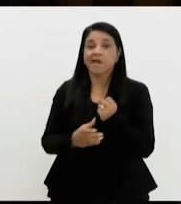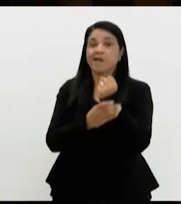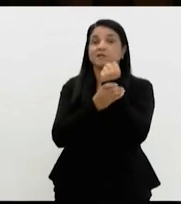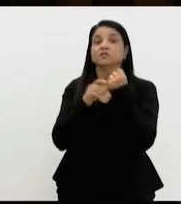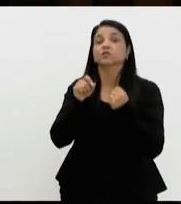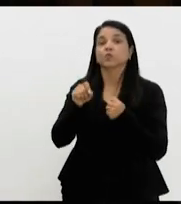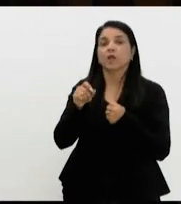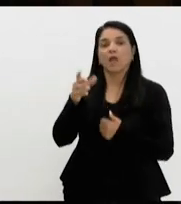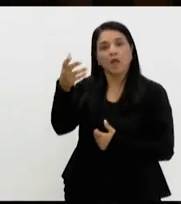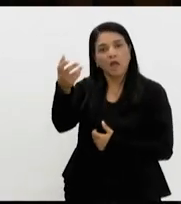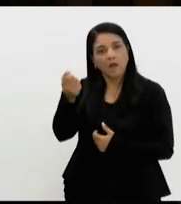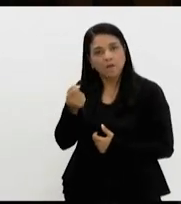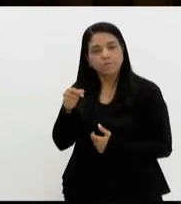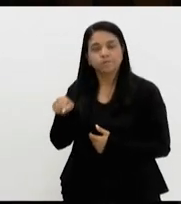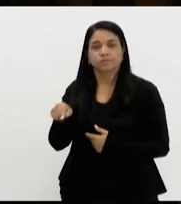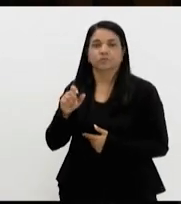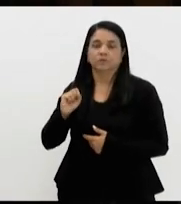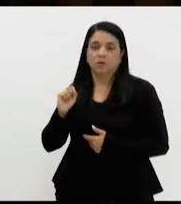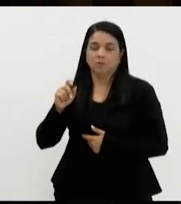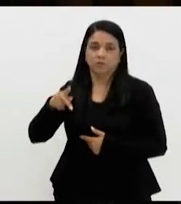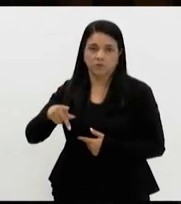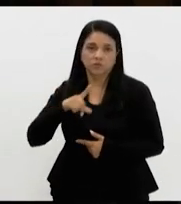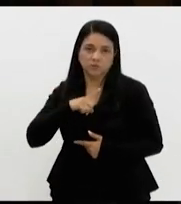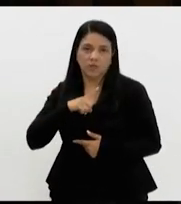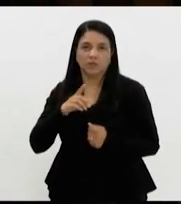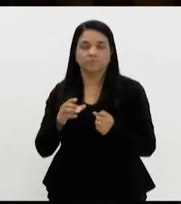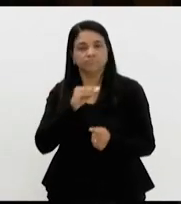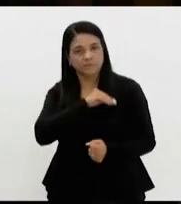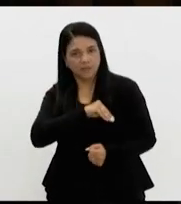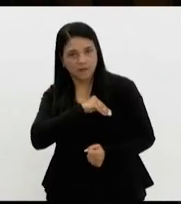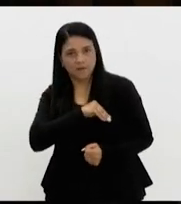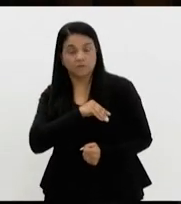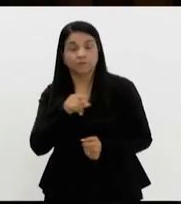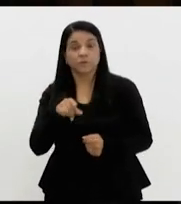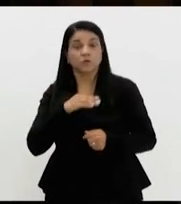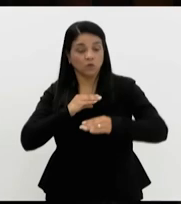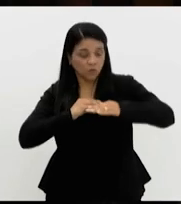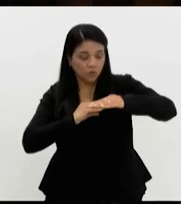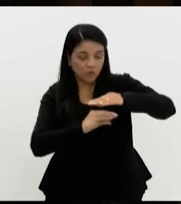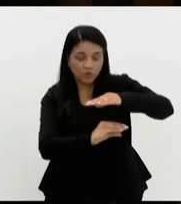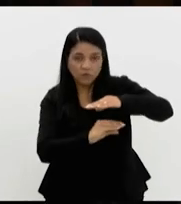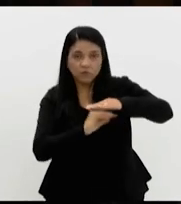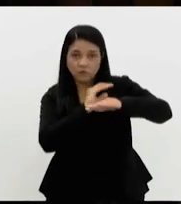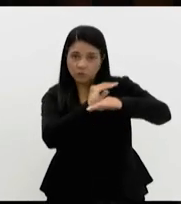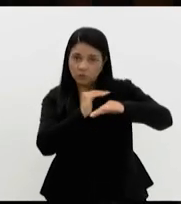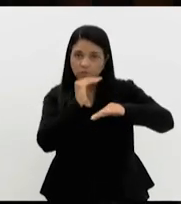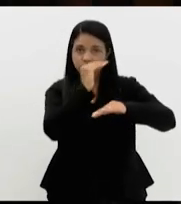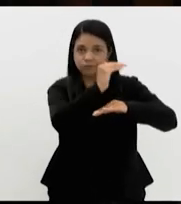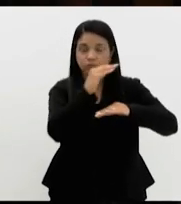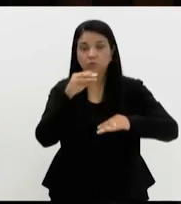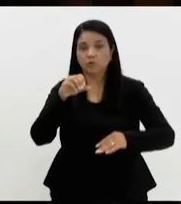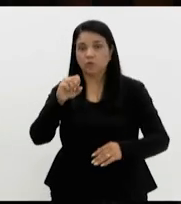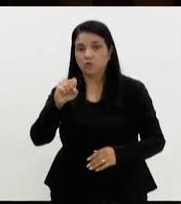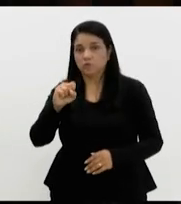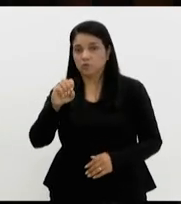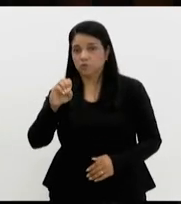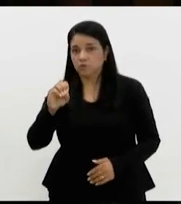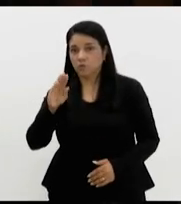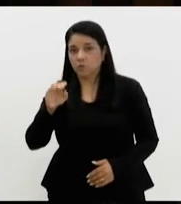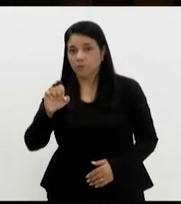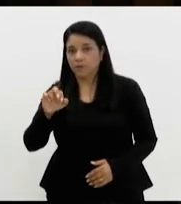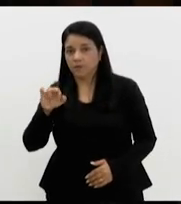O que que o Fundo Soberano fez? O Fundo Soberano recortou uma